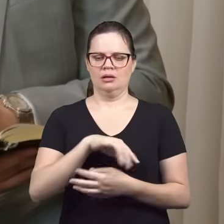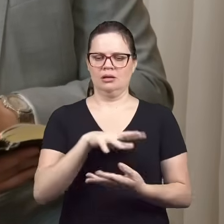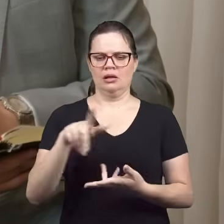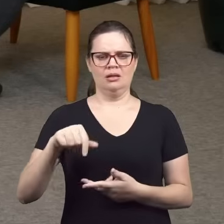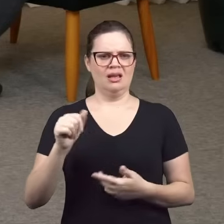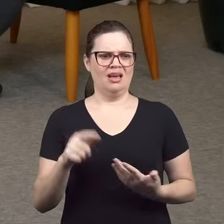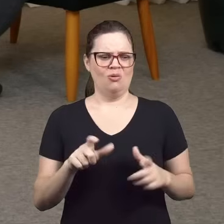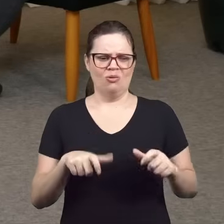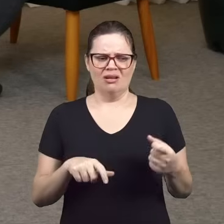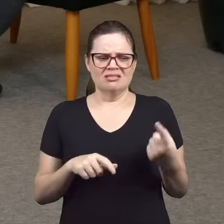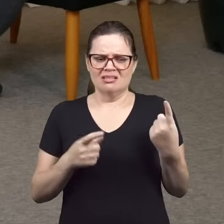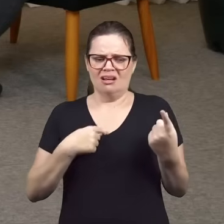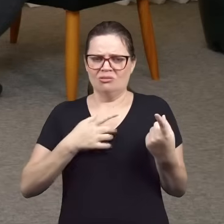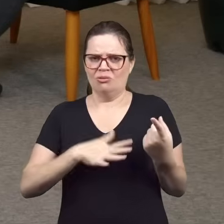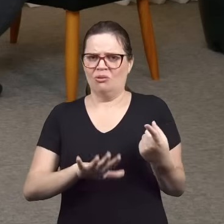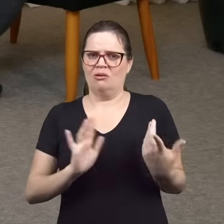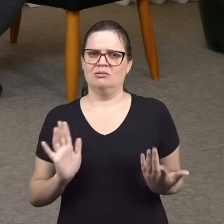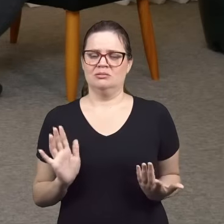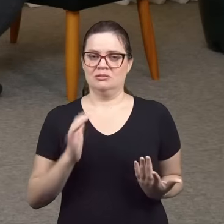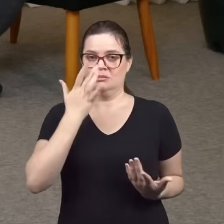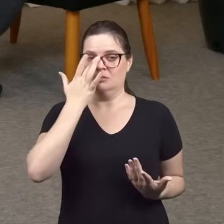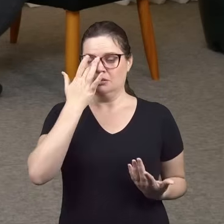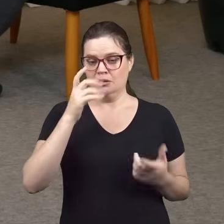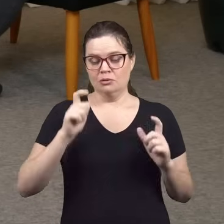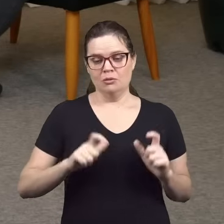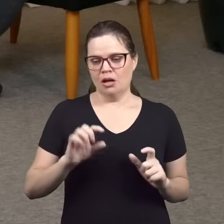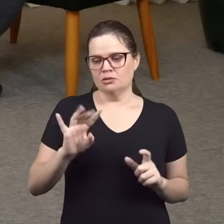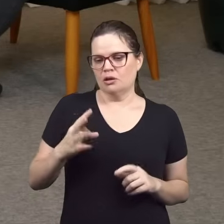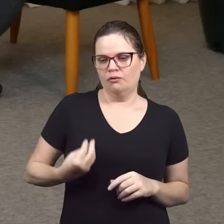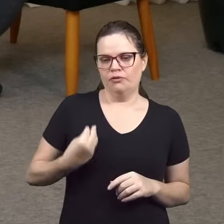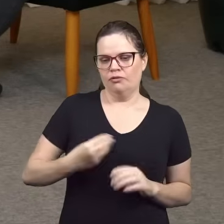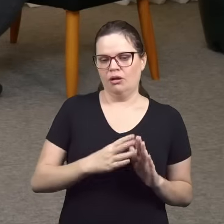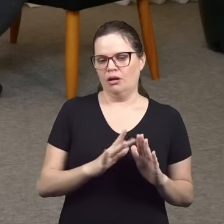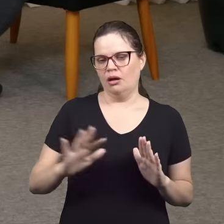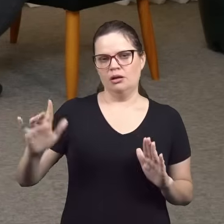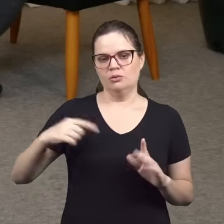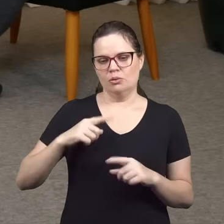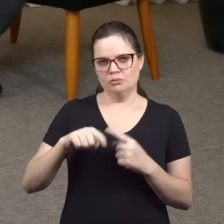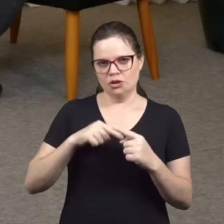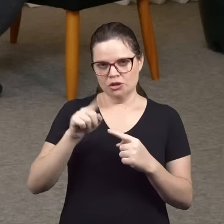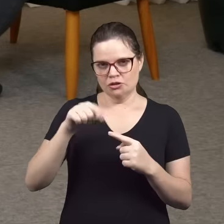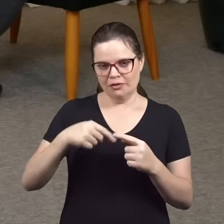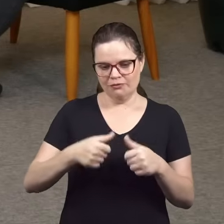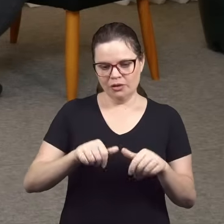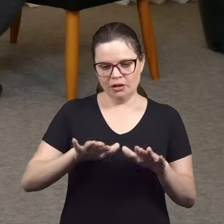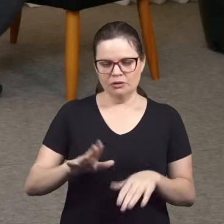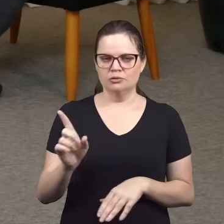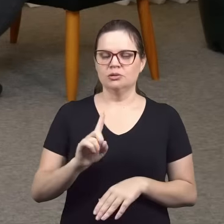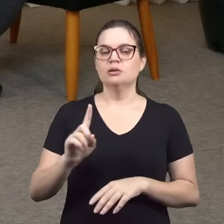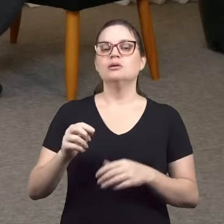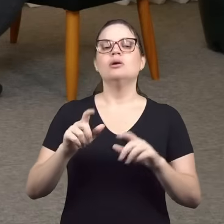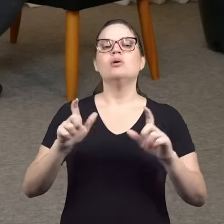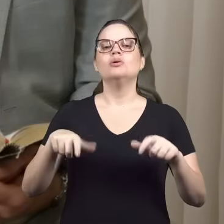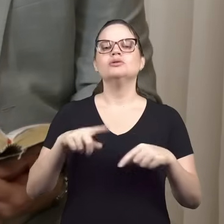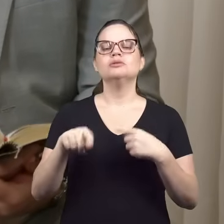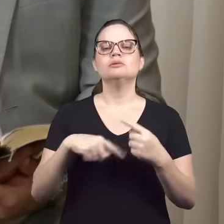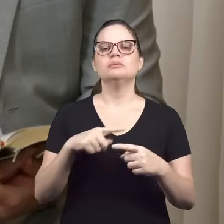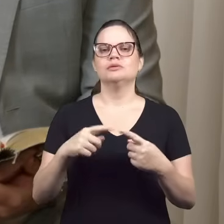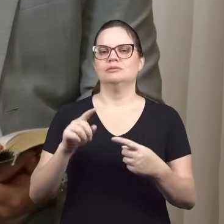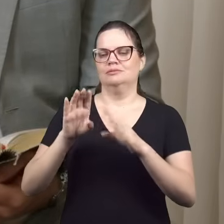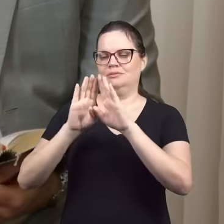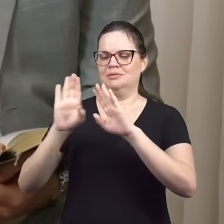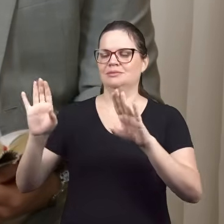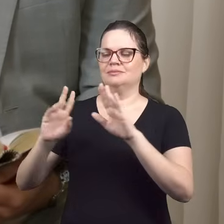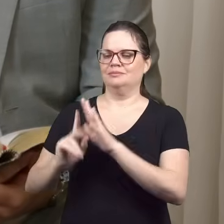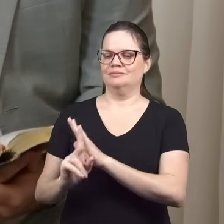estranha, né? É estranha. É o lugar que a gente só está de passagem mesmo, nosso objetivo não é aqui, né? E onde é o nosso objetivo, Wesley?